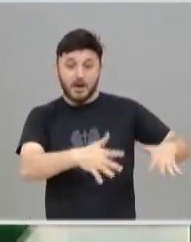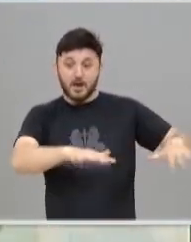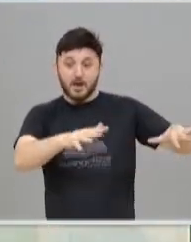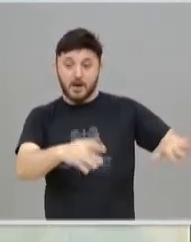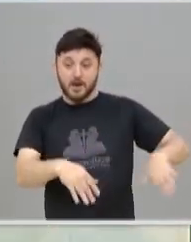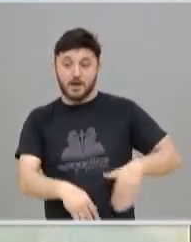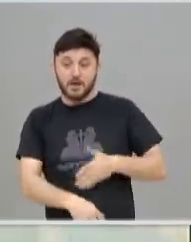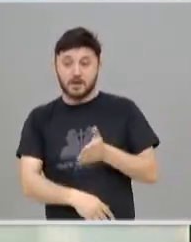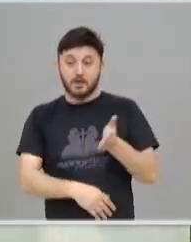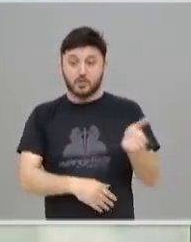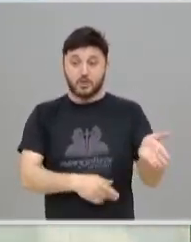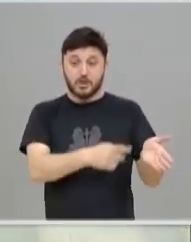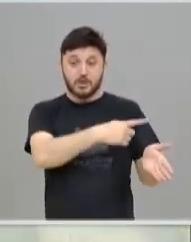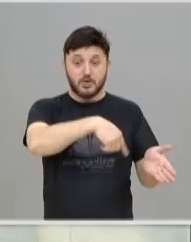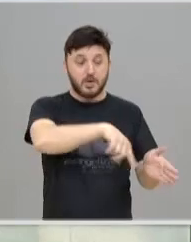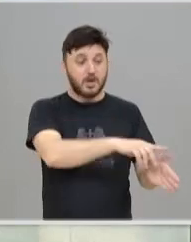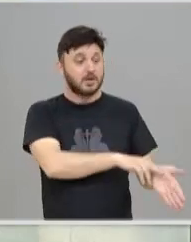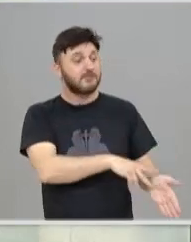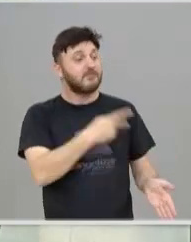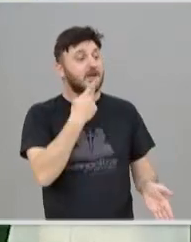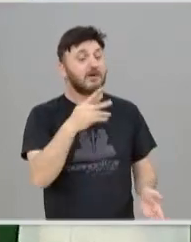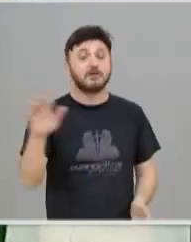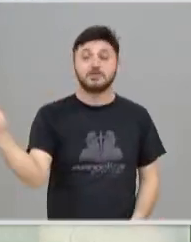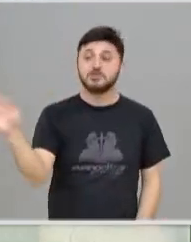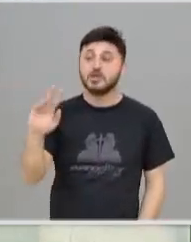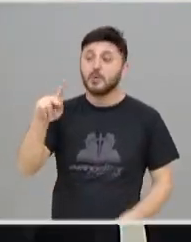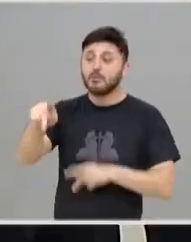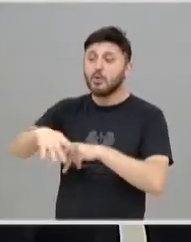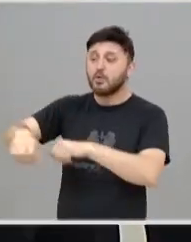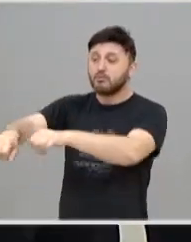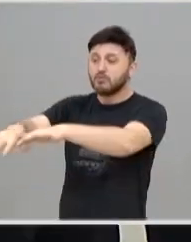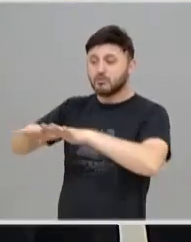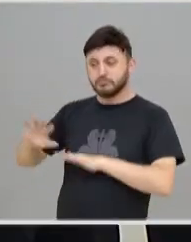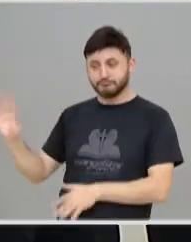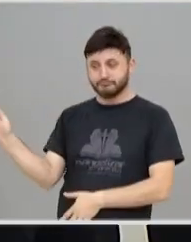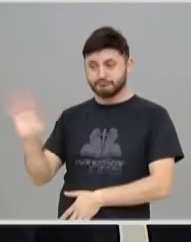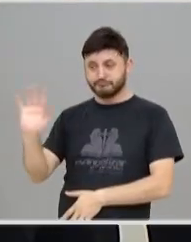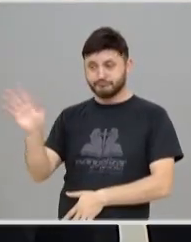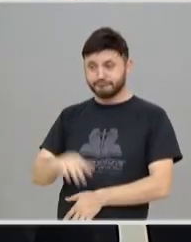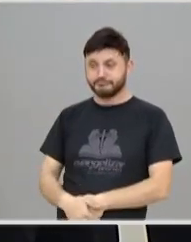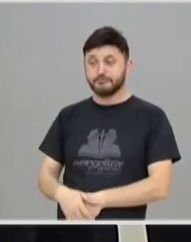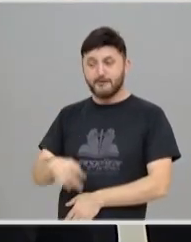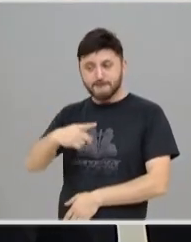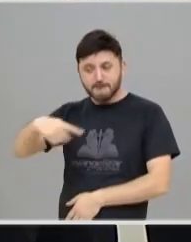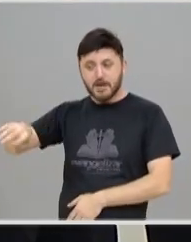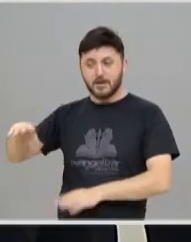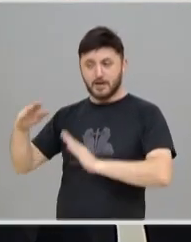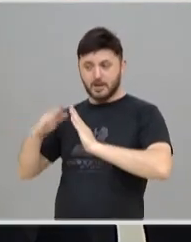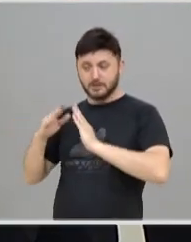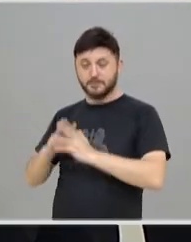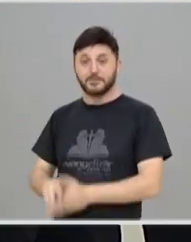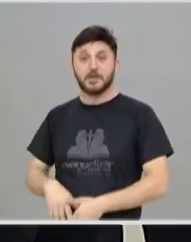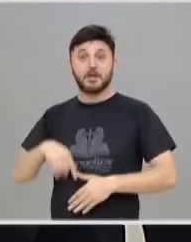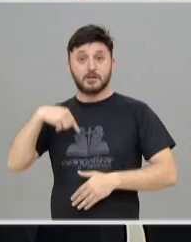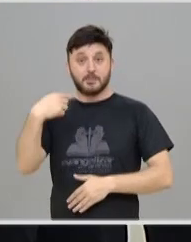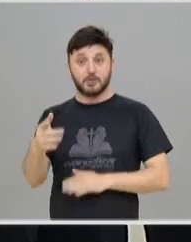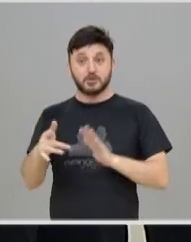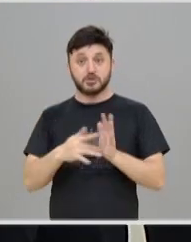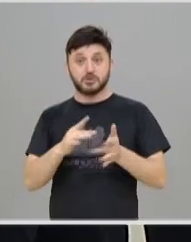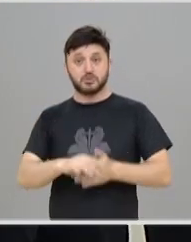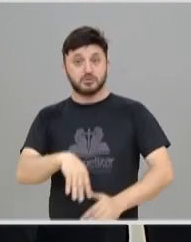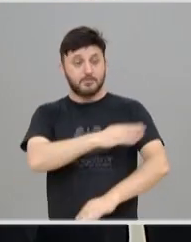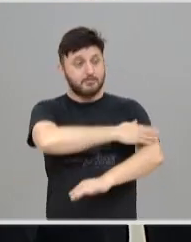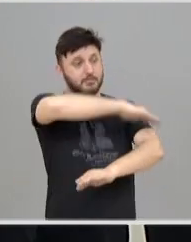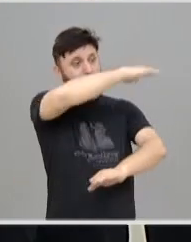enquanto ele despediria as multidões. Depois de despedi-las, Jesus subiu ao